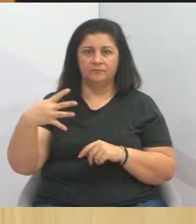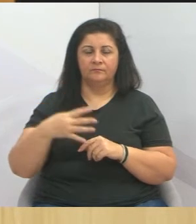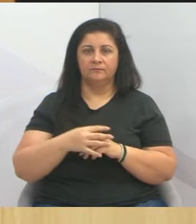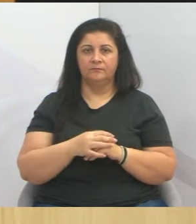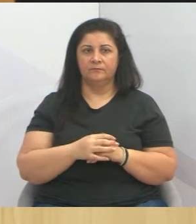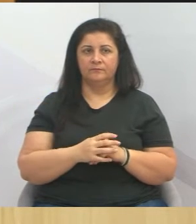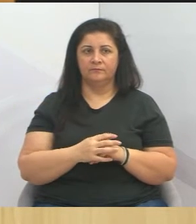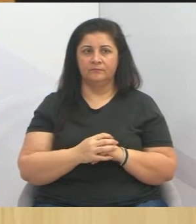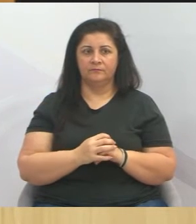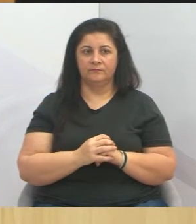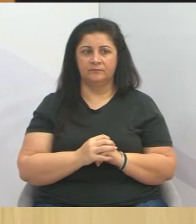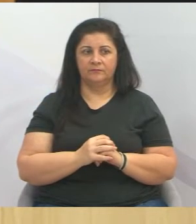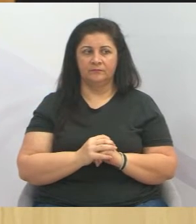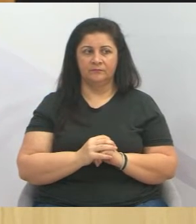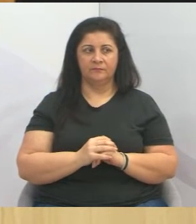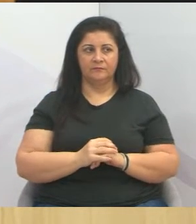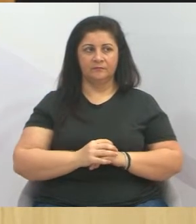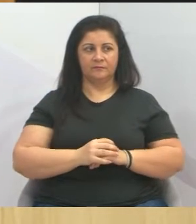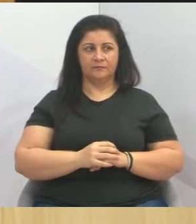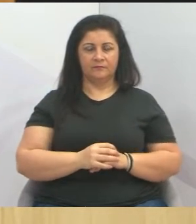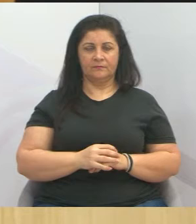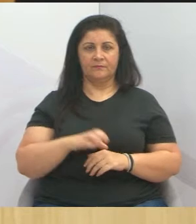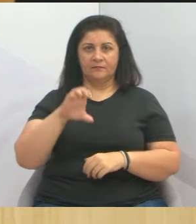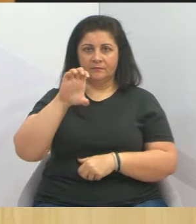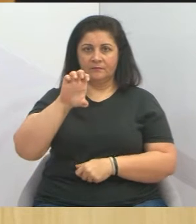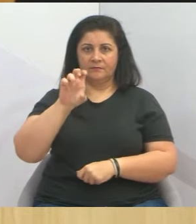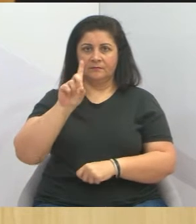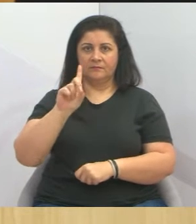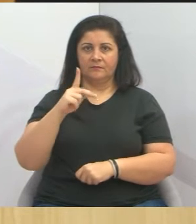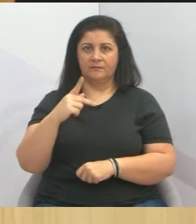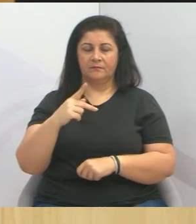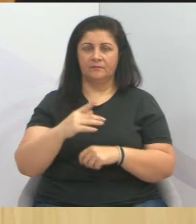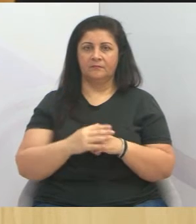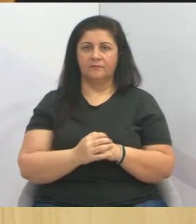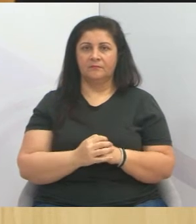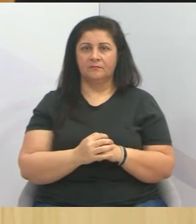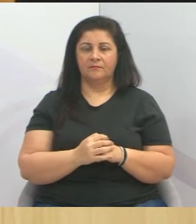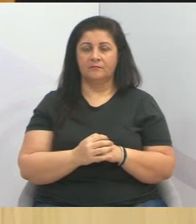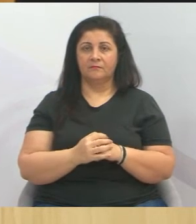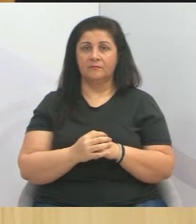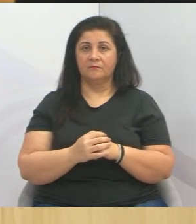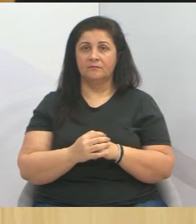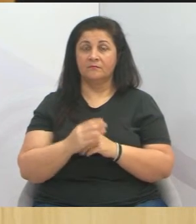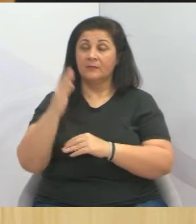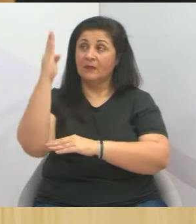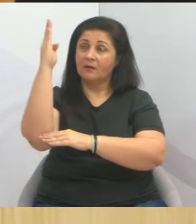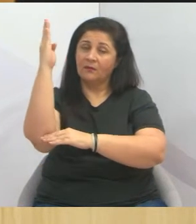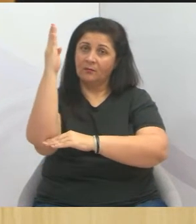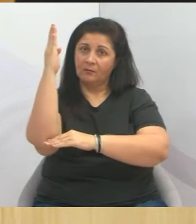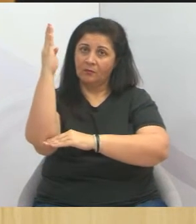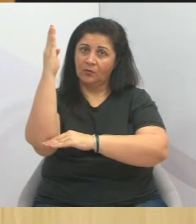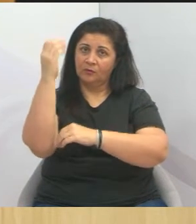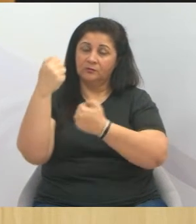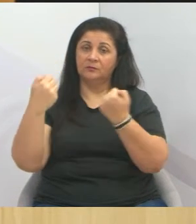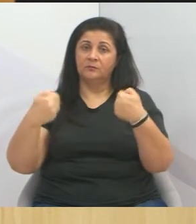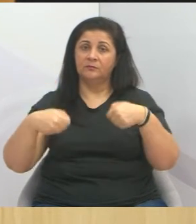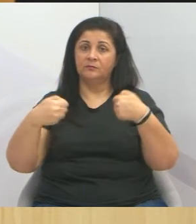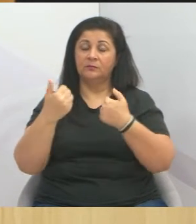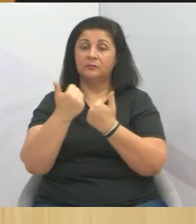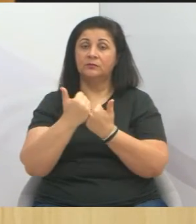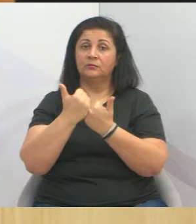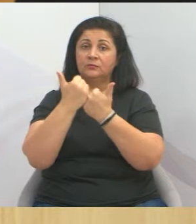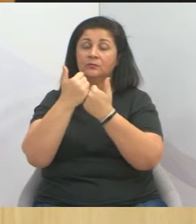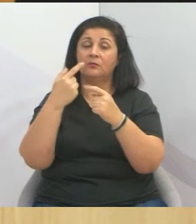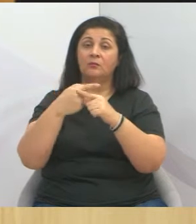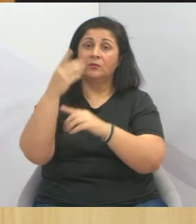234 e a EDP solicitando a substituição de um poste que se encontra